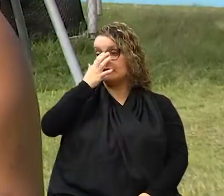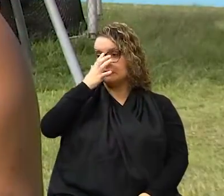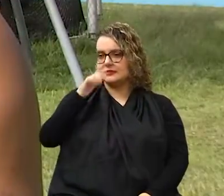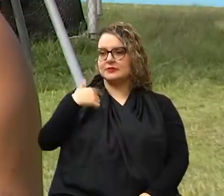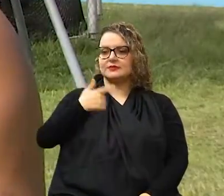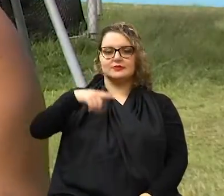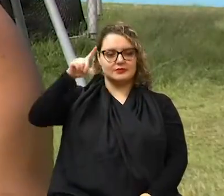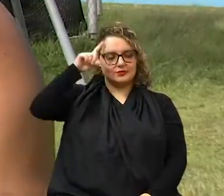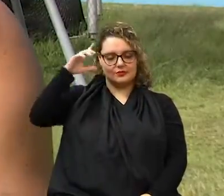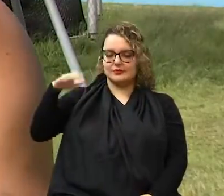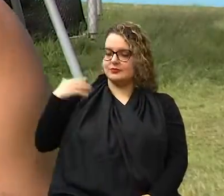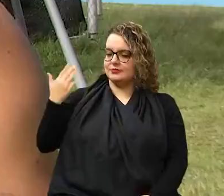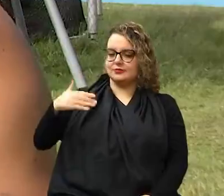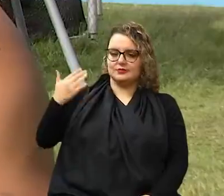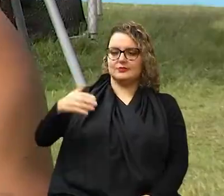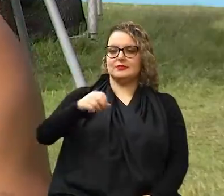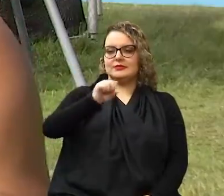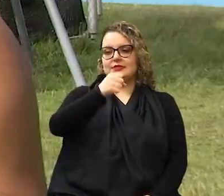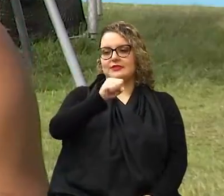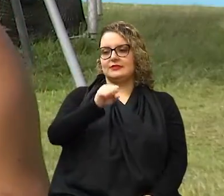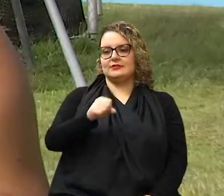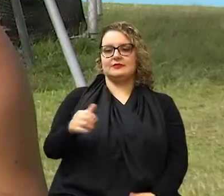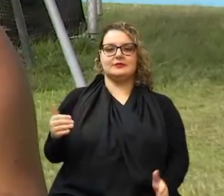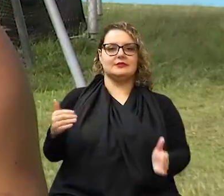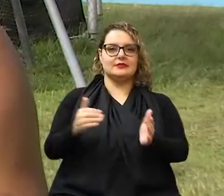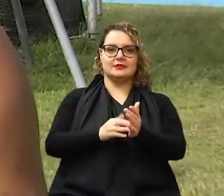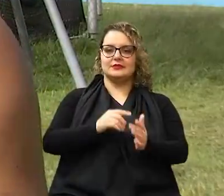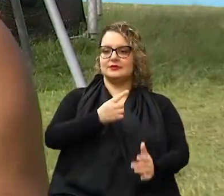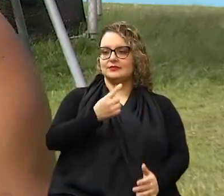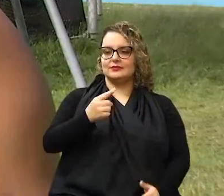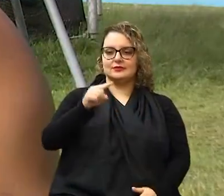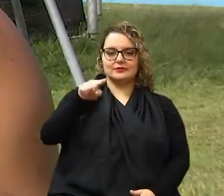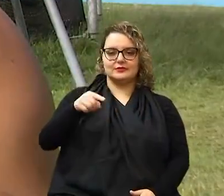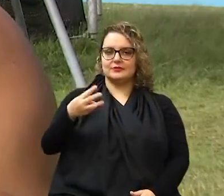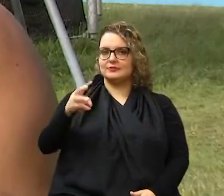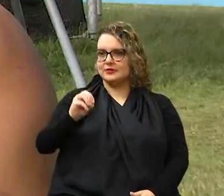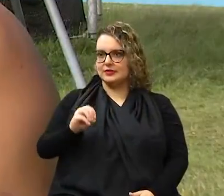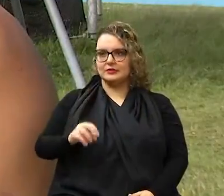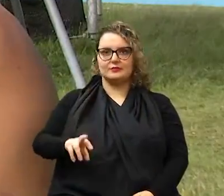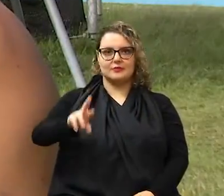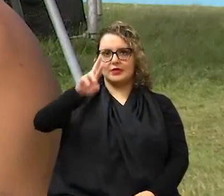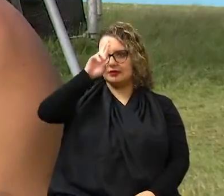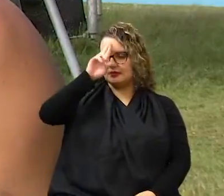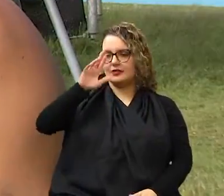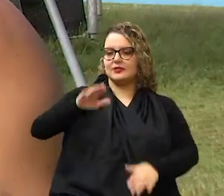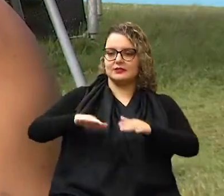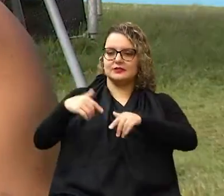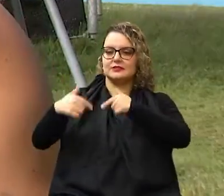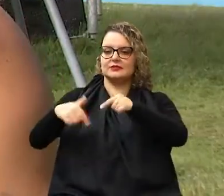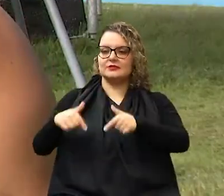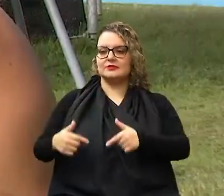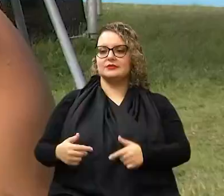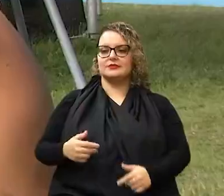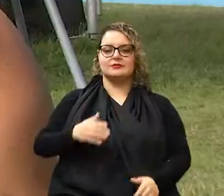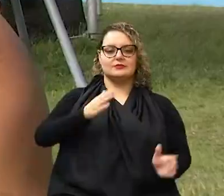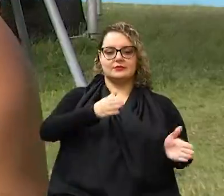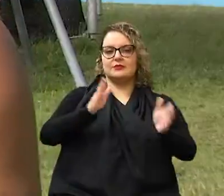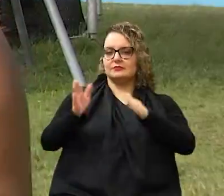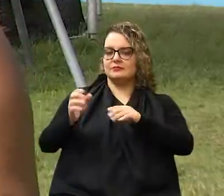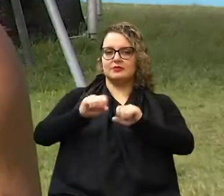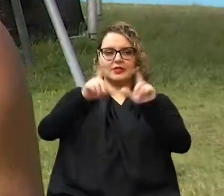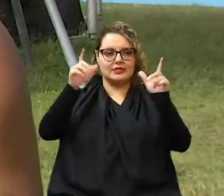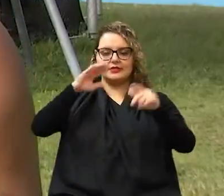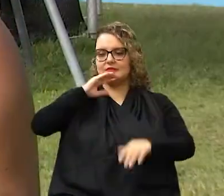certeza. Estamos aqui todo dia, das 8 às 11h30, meio-dia. Às vezes a gente trabalha 2